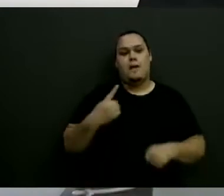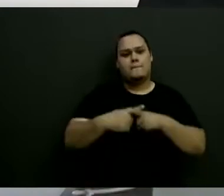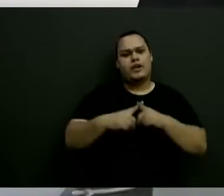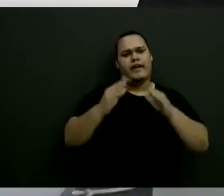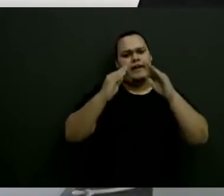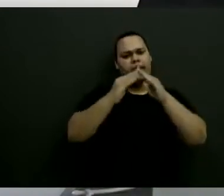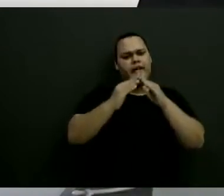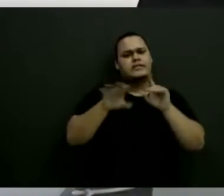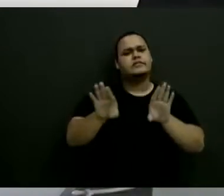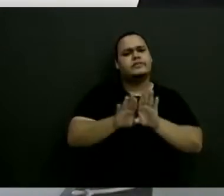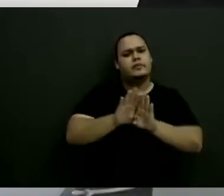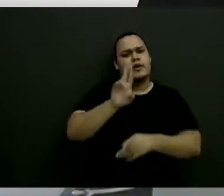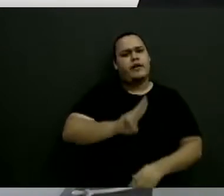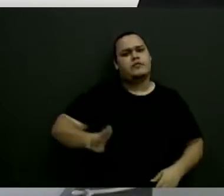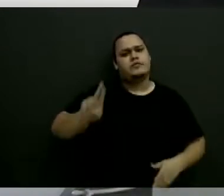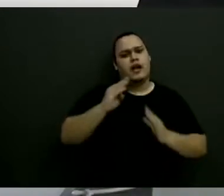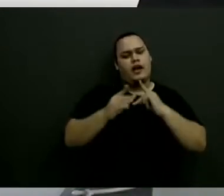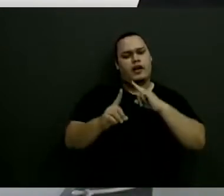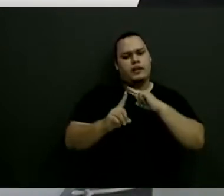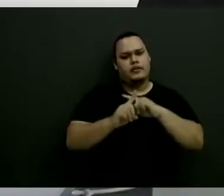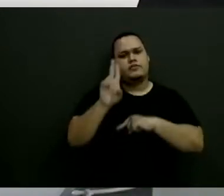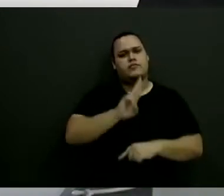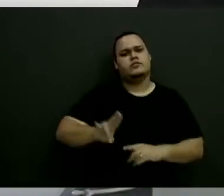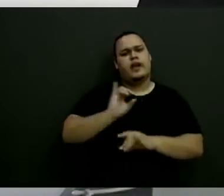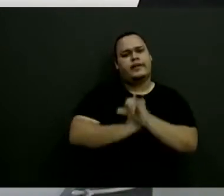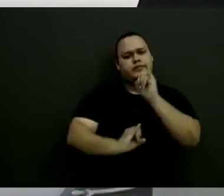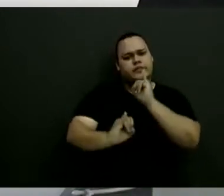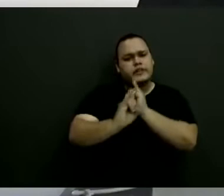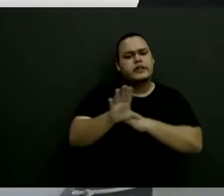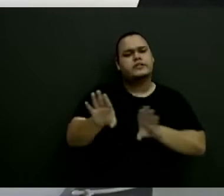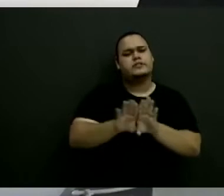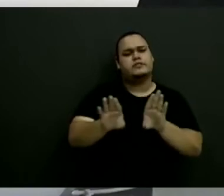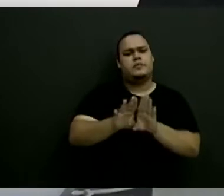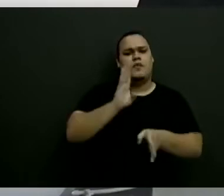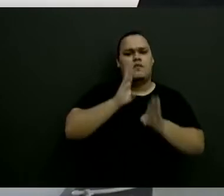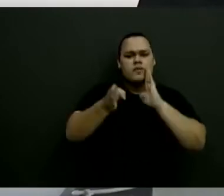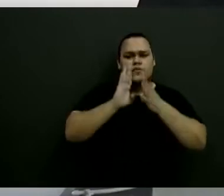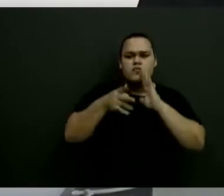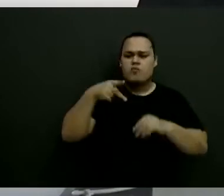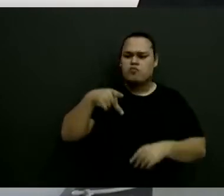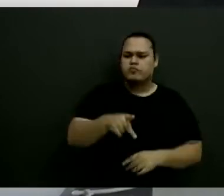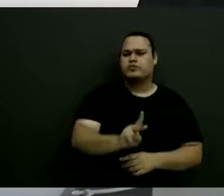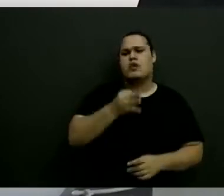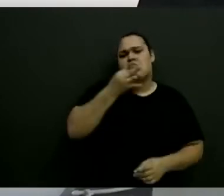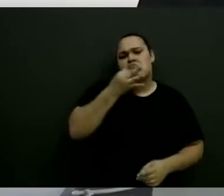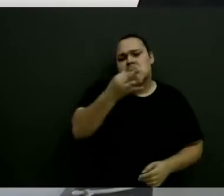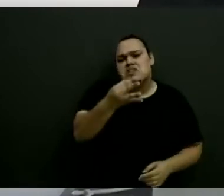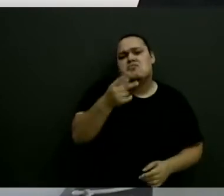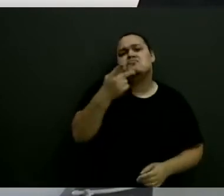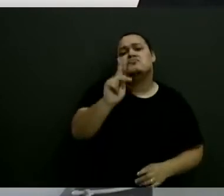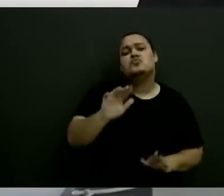mas também usando a ferramenta de online. Qual sua sugestão para nós